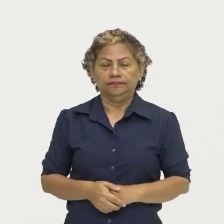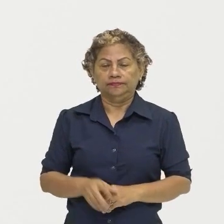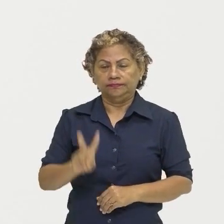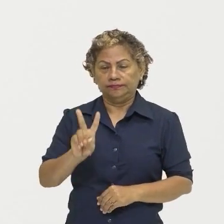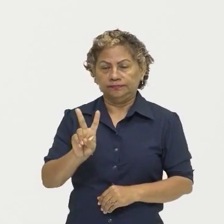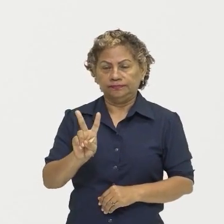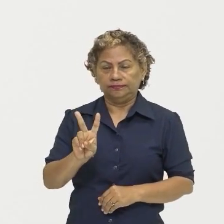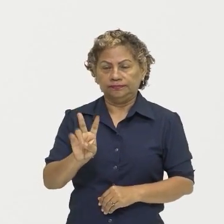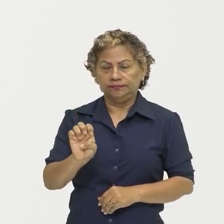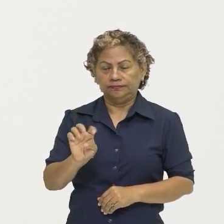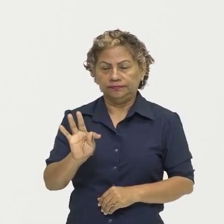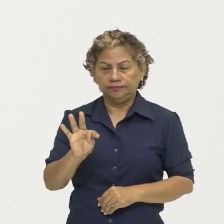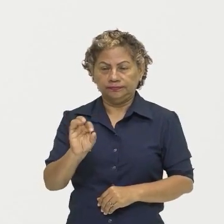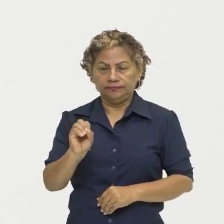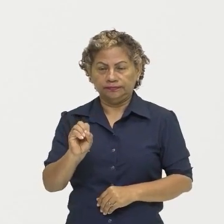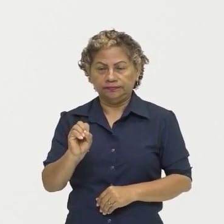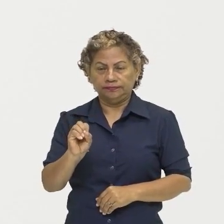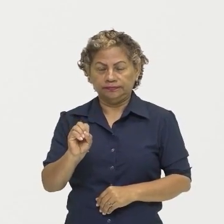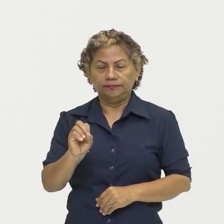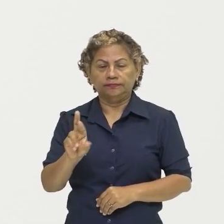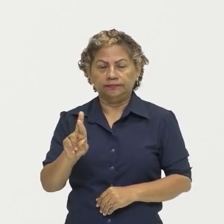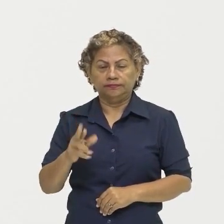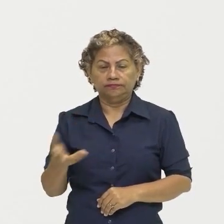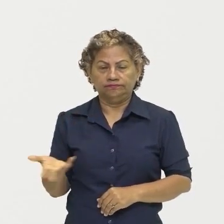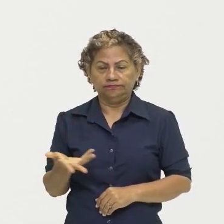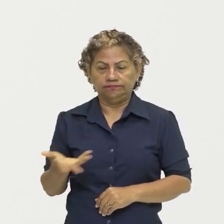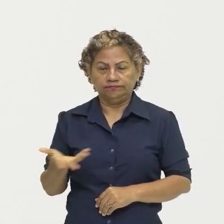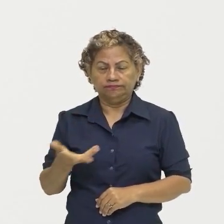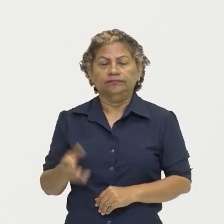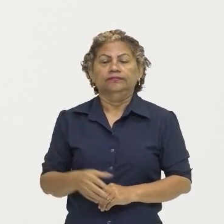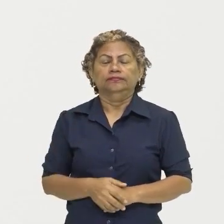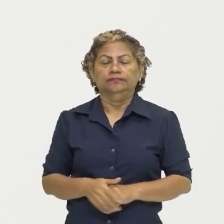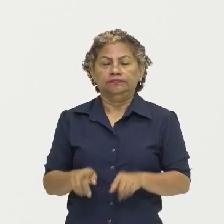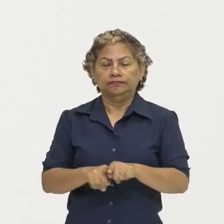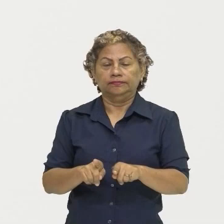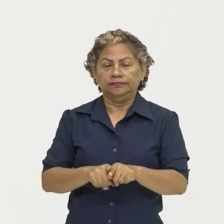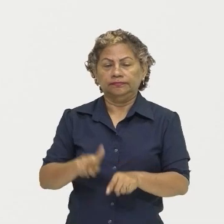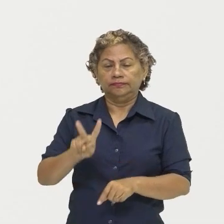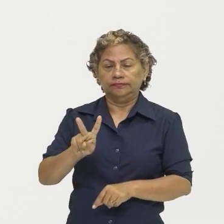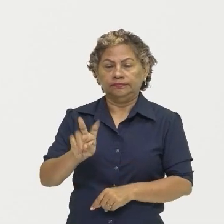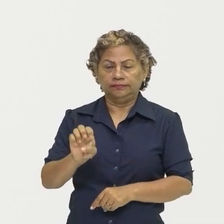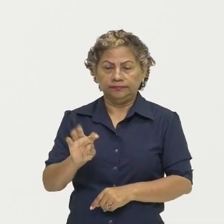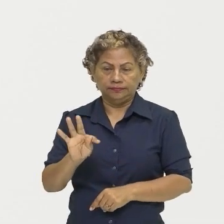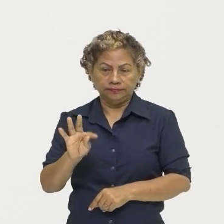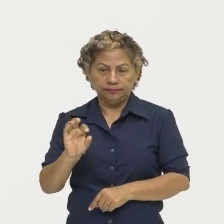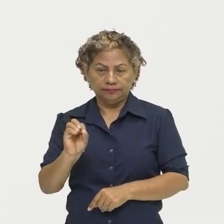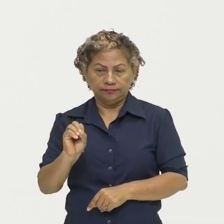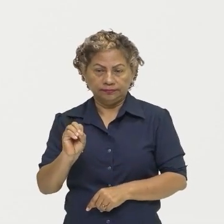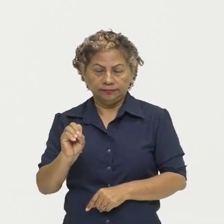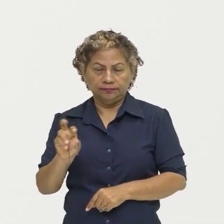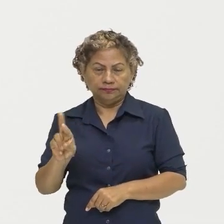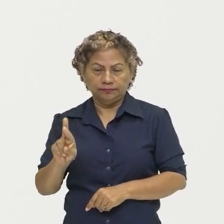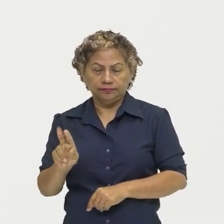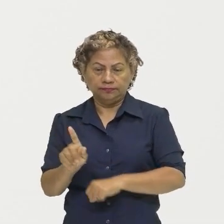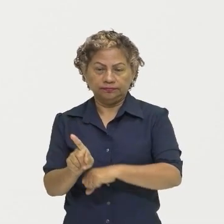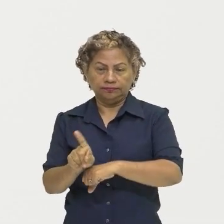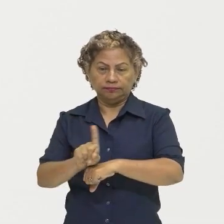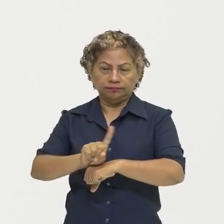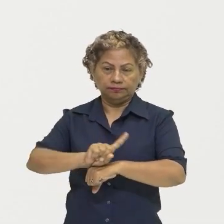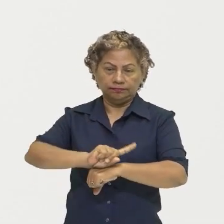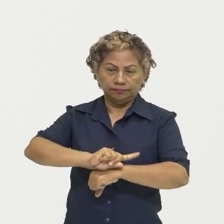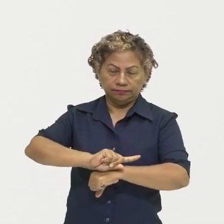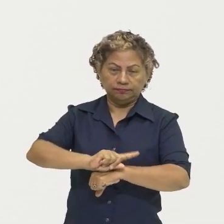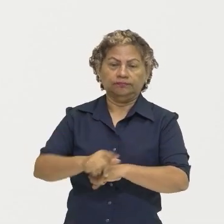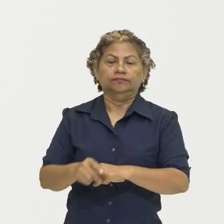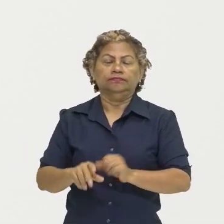aceleração e o vetor velocidade. Então não esqueçam, velocidade ela é o quê?